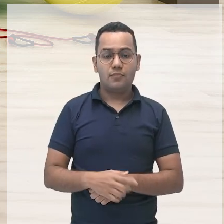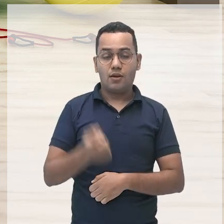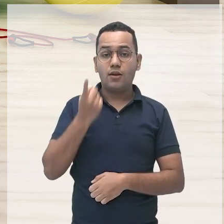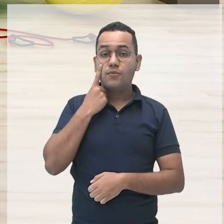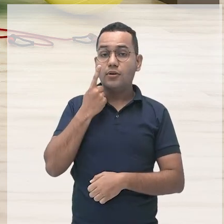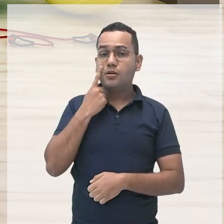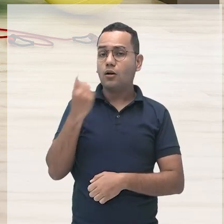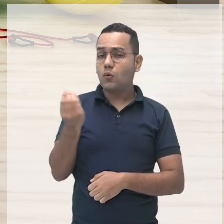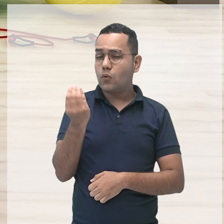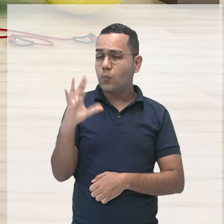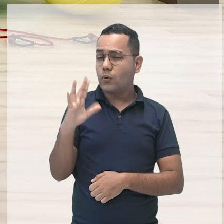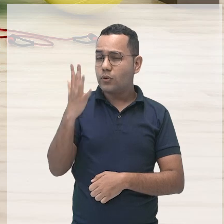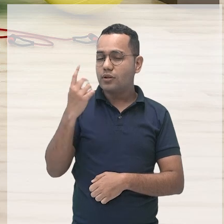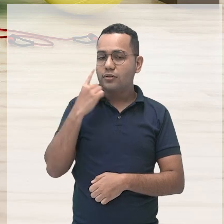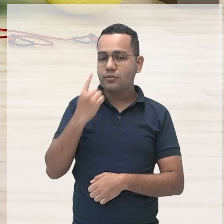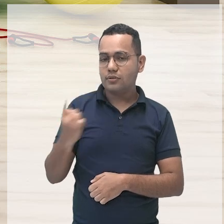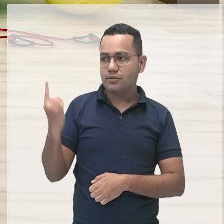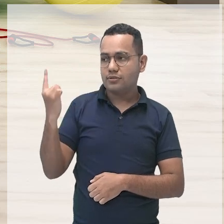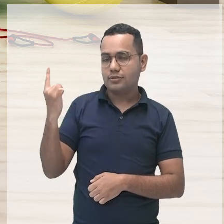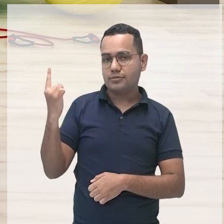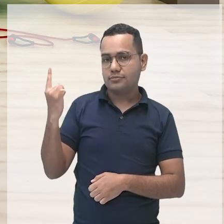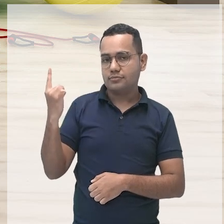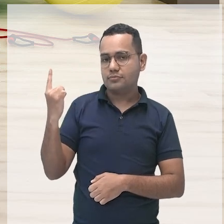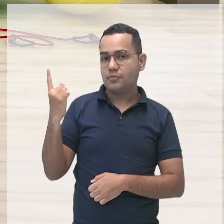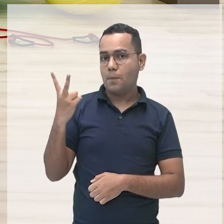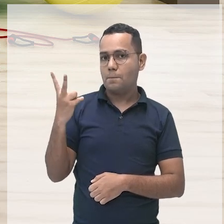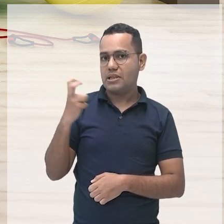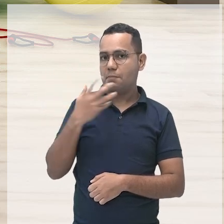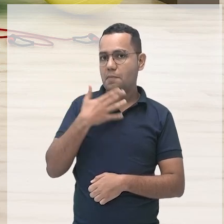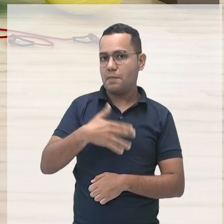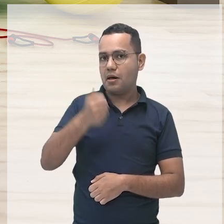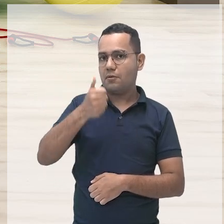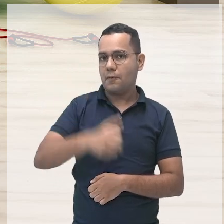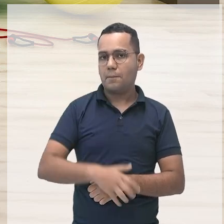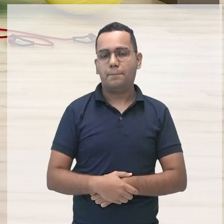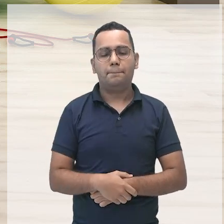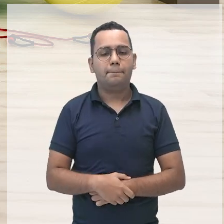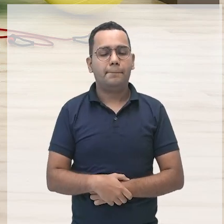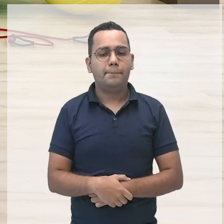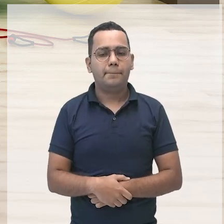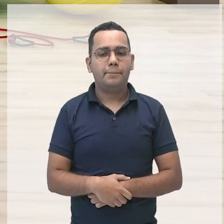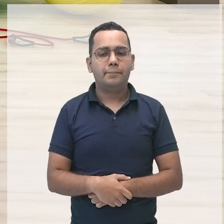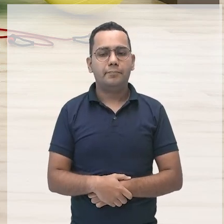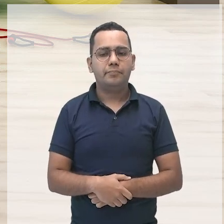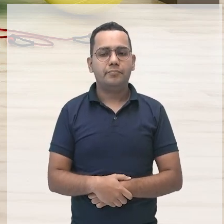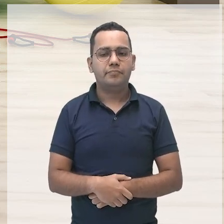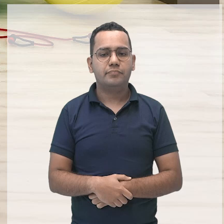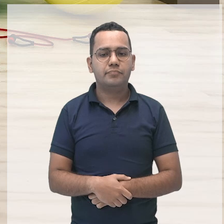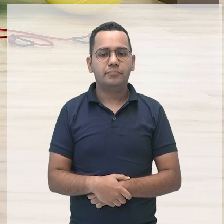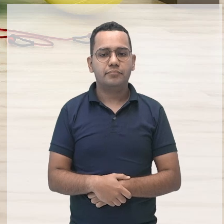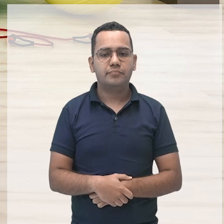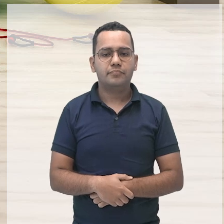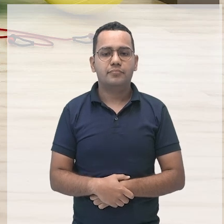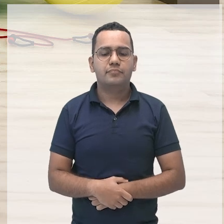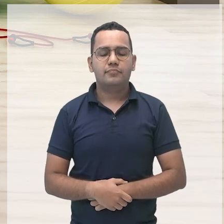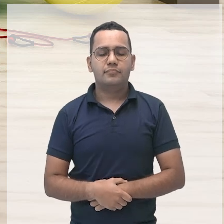dos halteres, eu vou fazer aqui, ó, de ladinho para vocês observarem. Eu vou, ó,